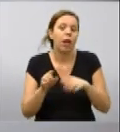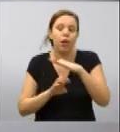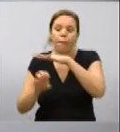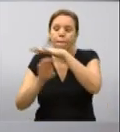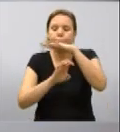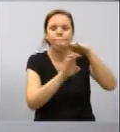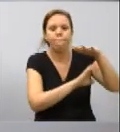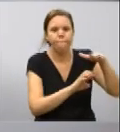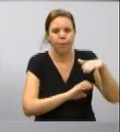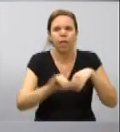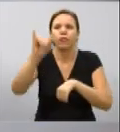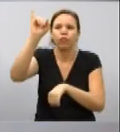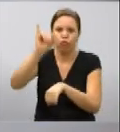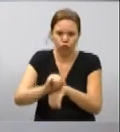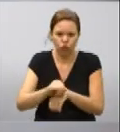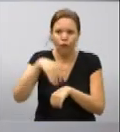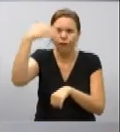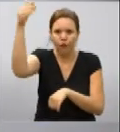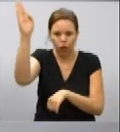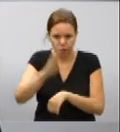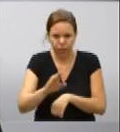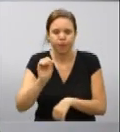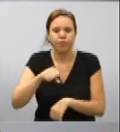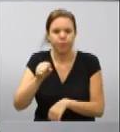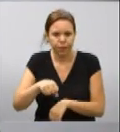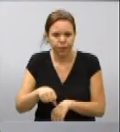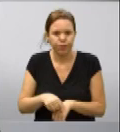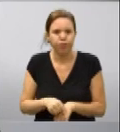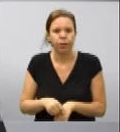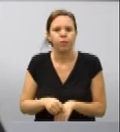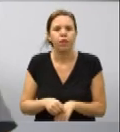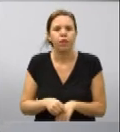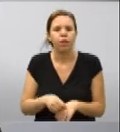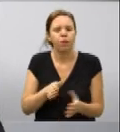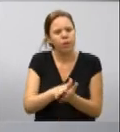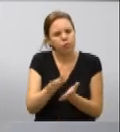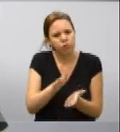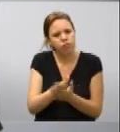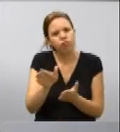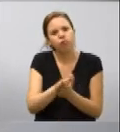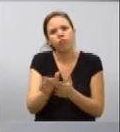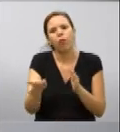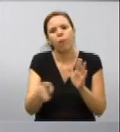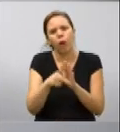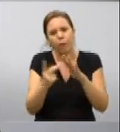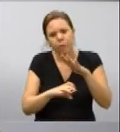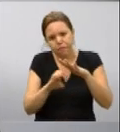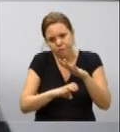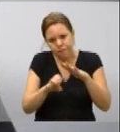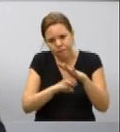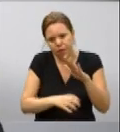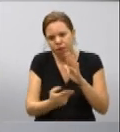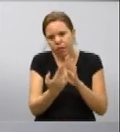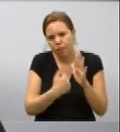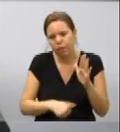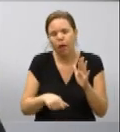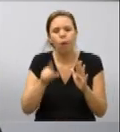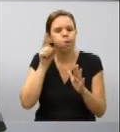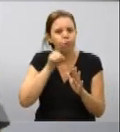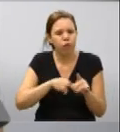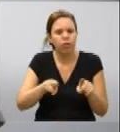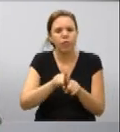empresas internacionais, né, de fora aqui do Brasil? Isso, editoras norte-americanas, eu trabalho com uma editora europeia